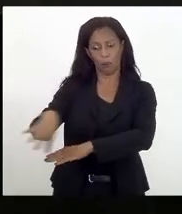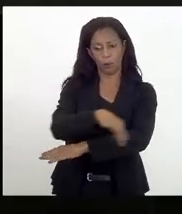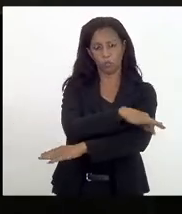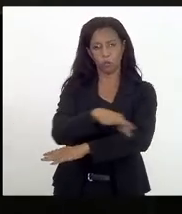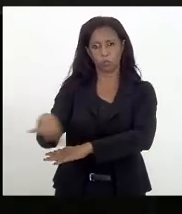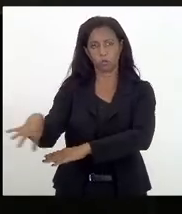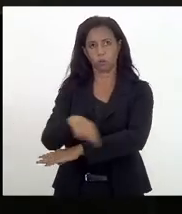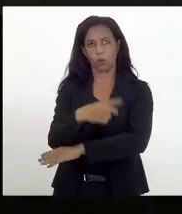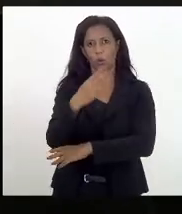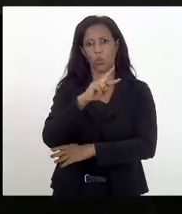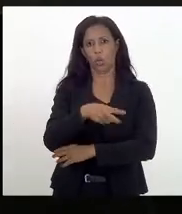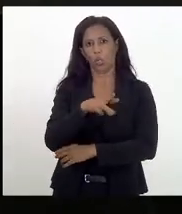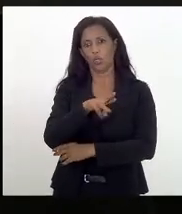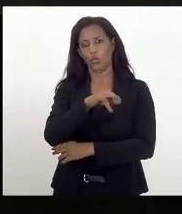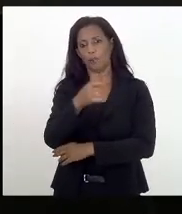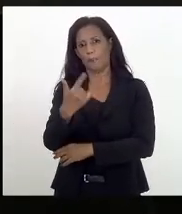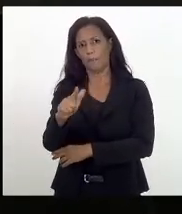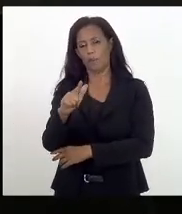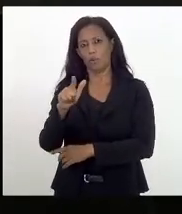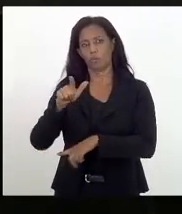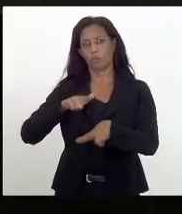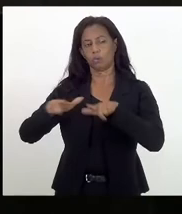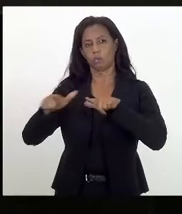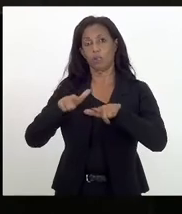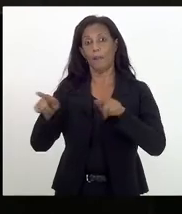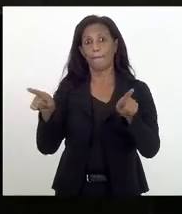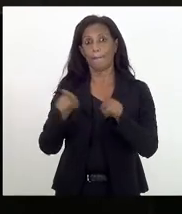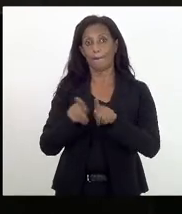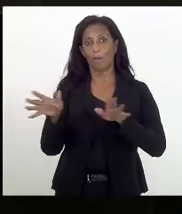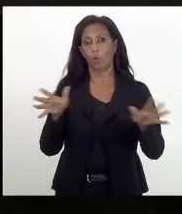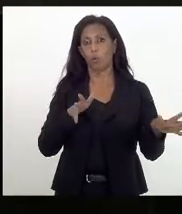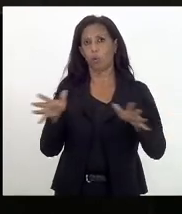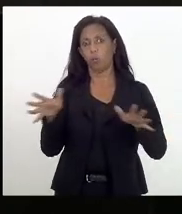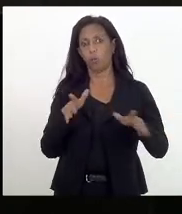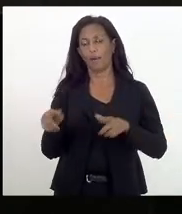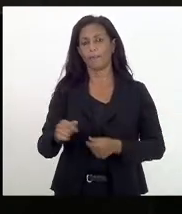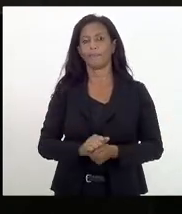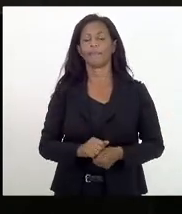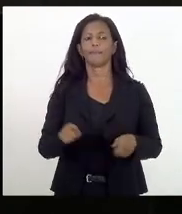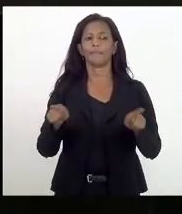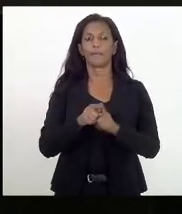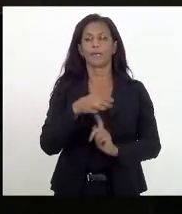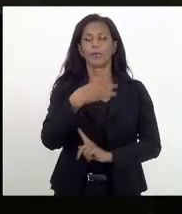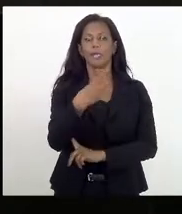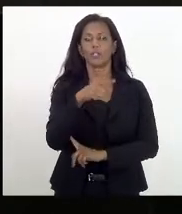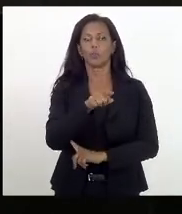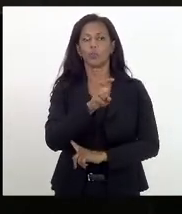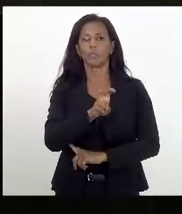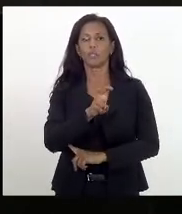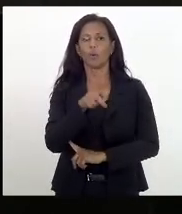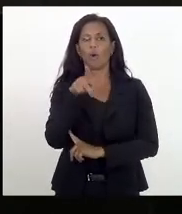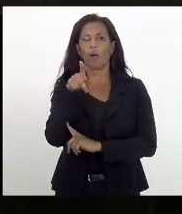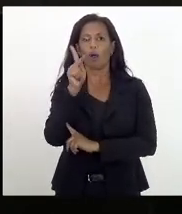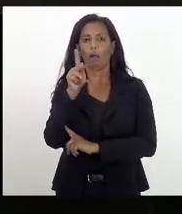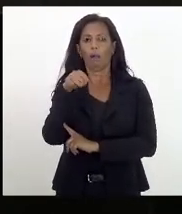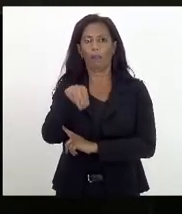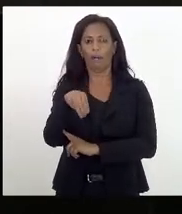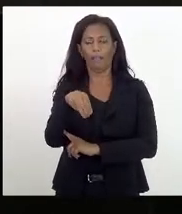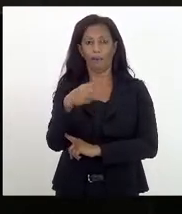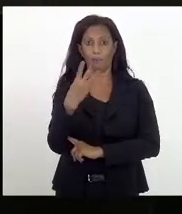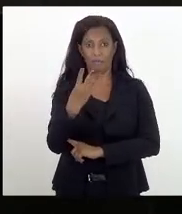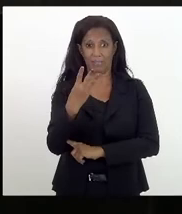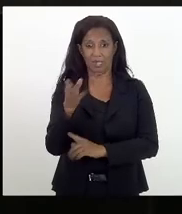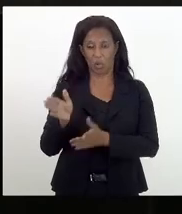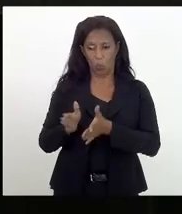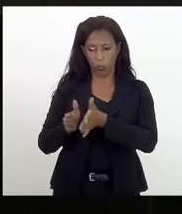milhões geração de 2 mil empregos mais mobilidade Serão três. 5 km em três